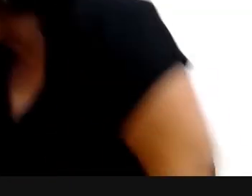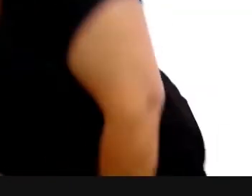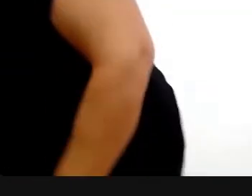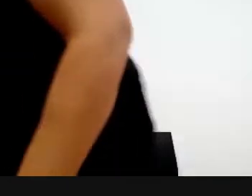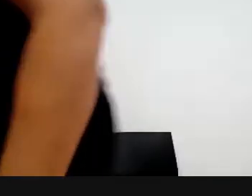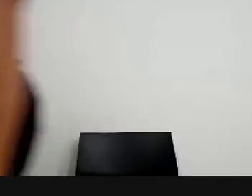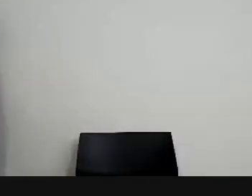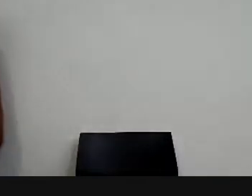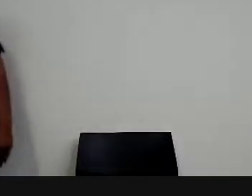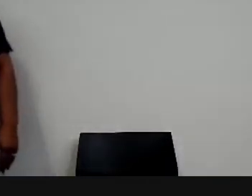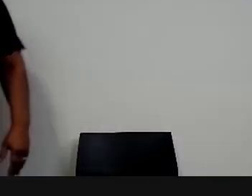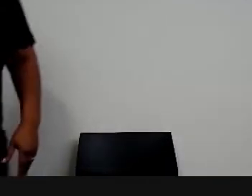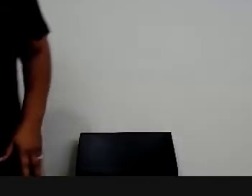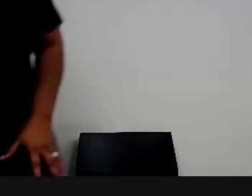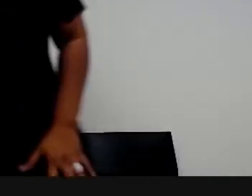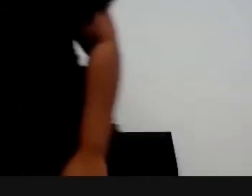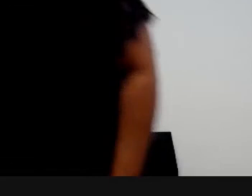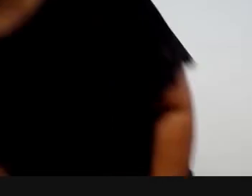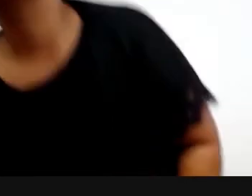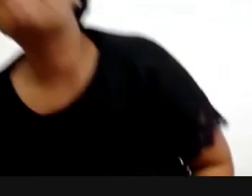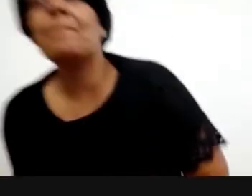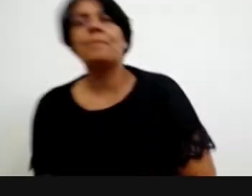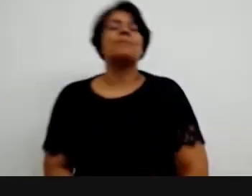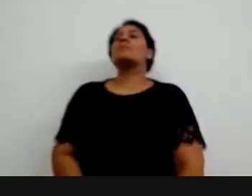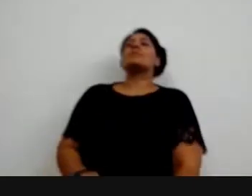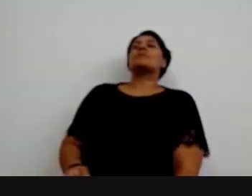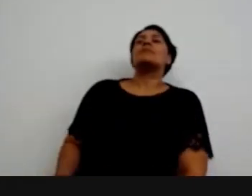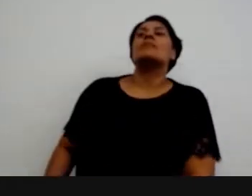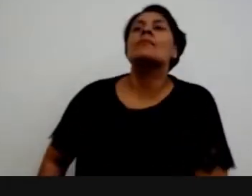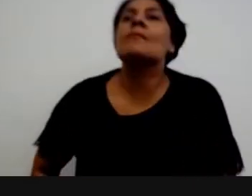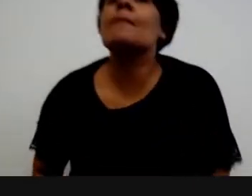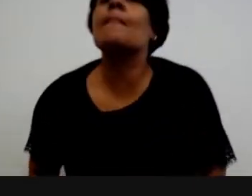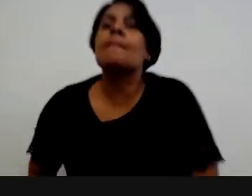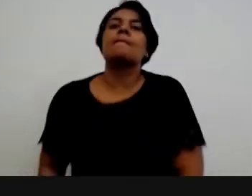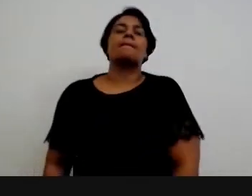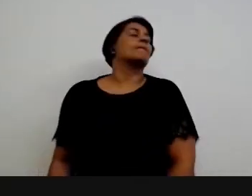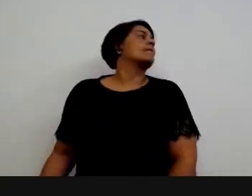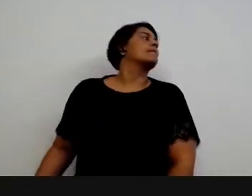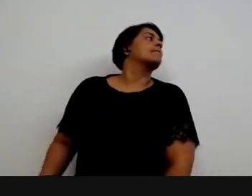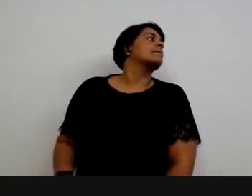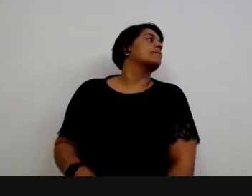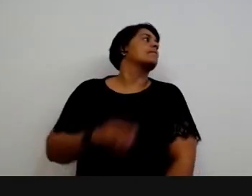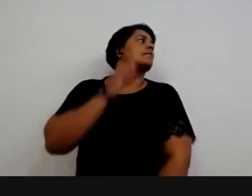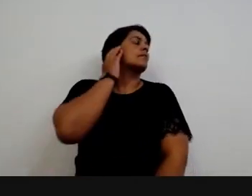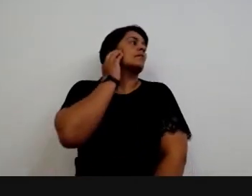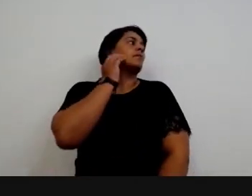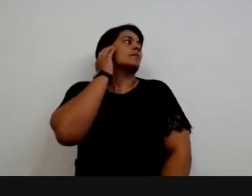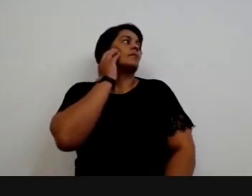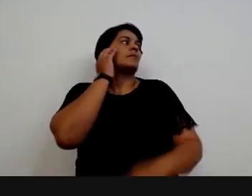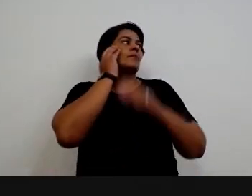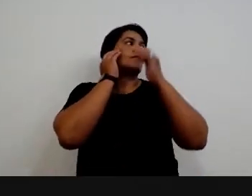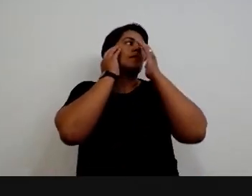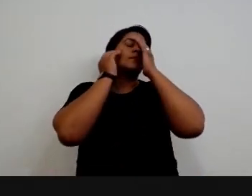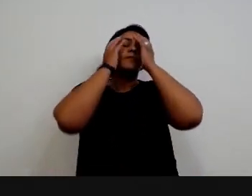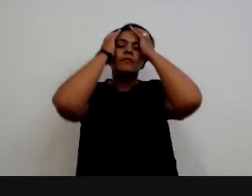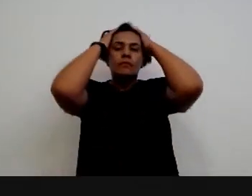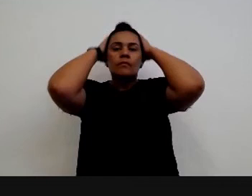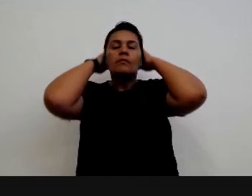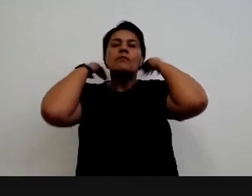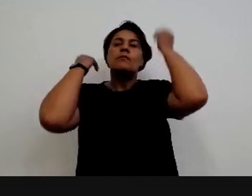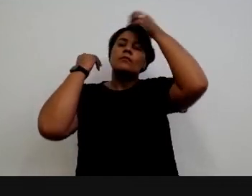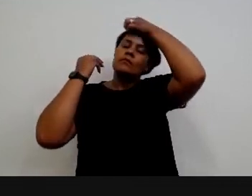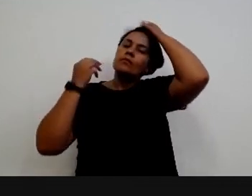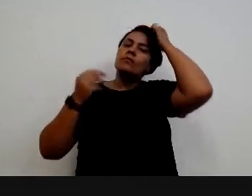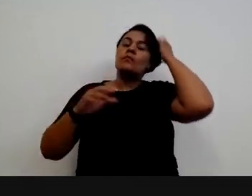como diria compadre Washington, para trazer grandes conhecedores aqui, sabe de nada, inocente. O